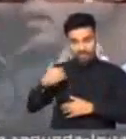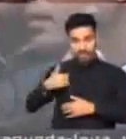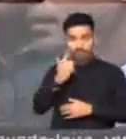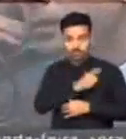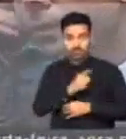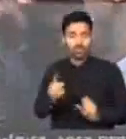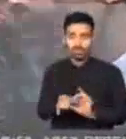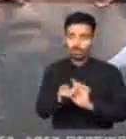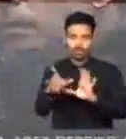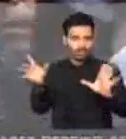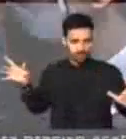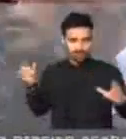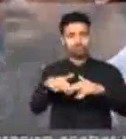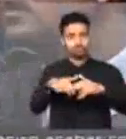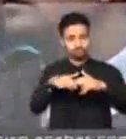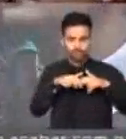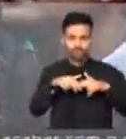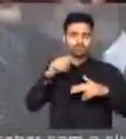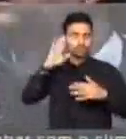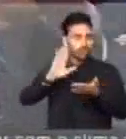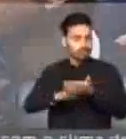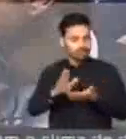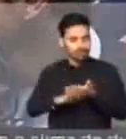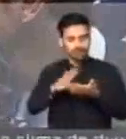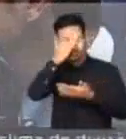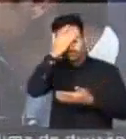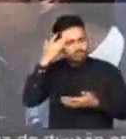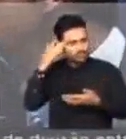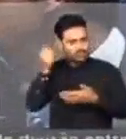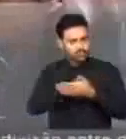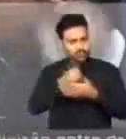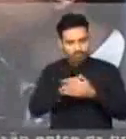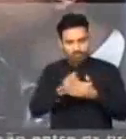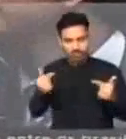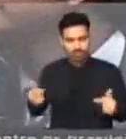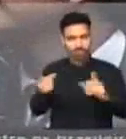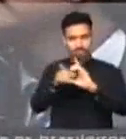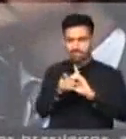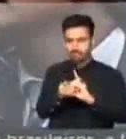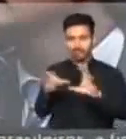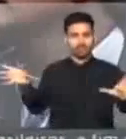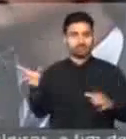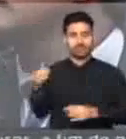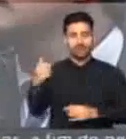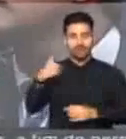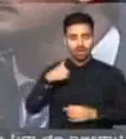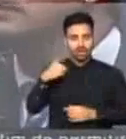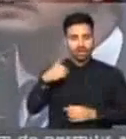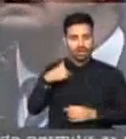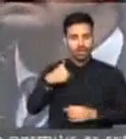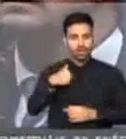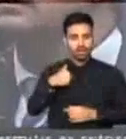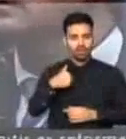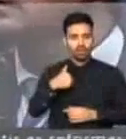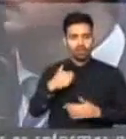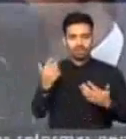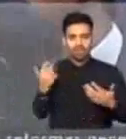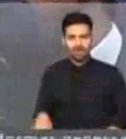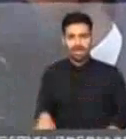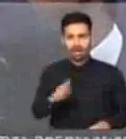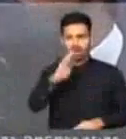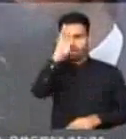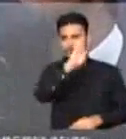Em homenagem a estes lutadores da democracia, eu me recuso a entregar o meu